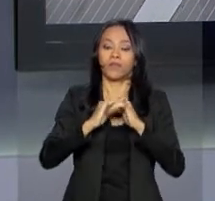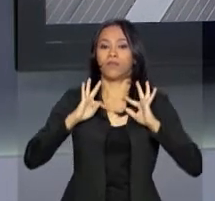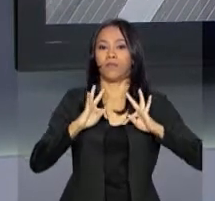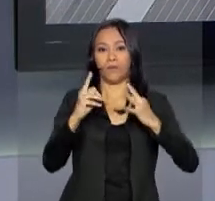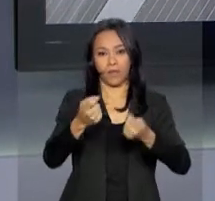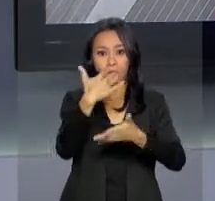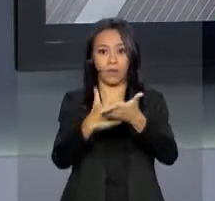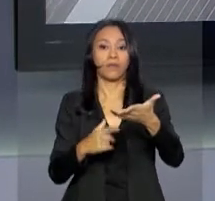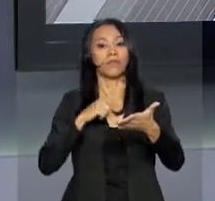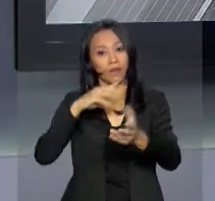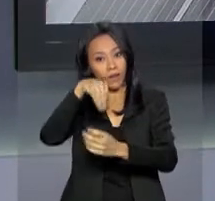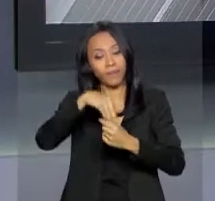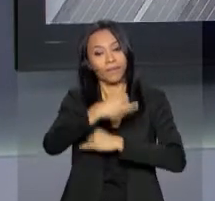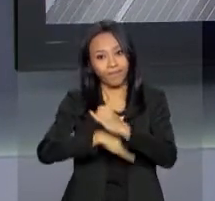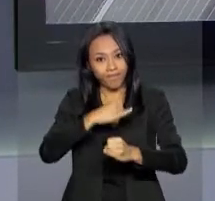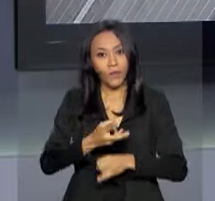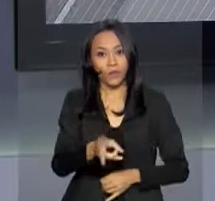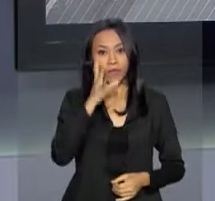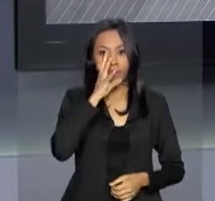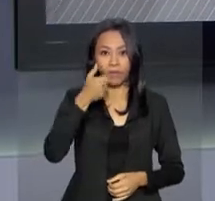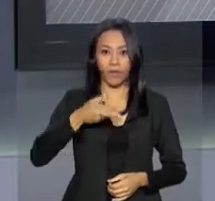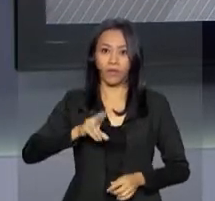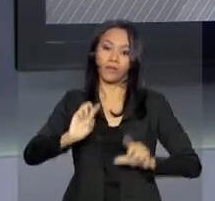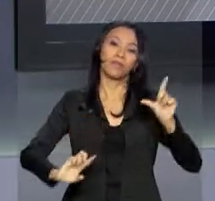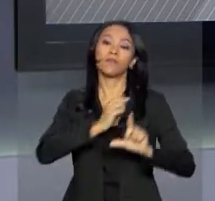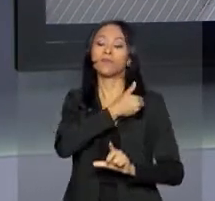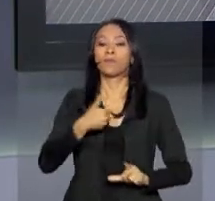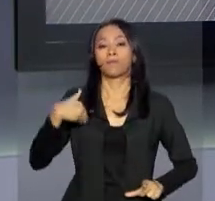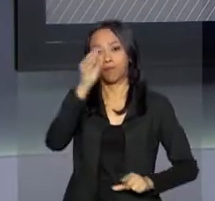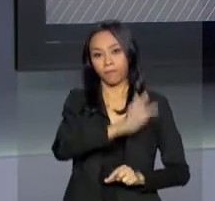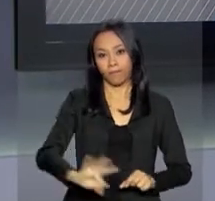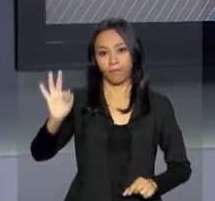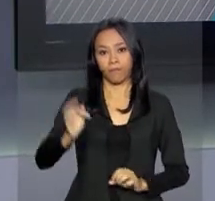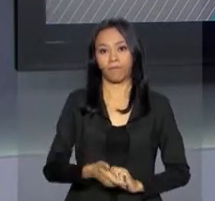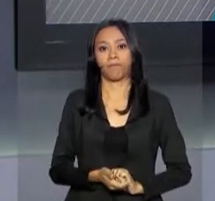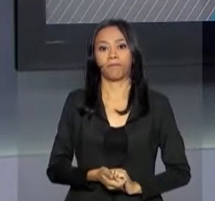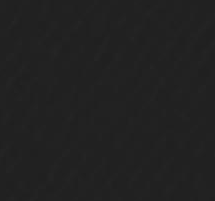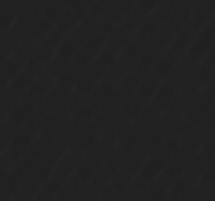toda a nossa programação também está na internet. Continue na NBR, a TV do Governo Federal.